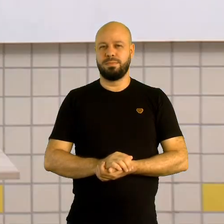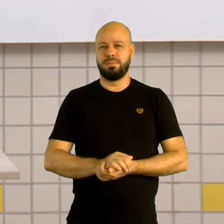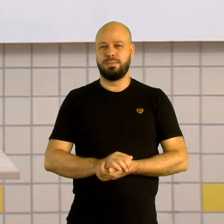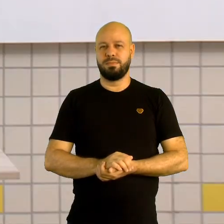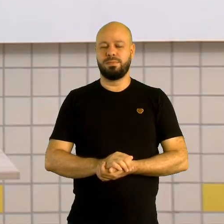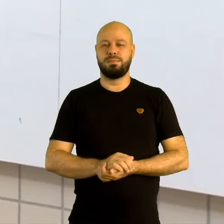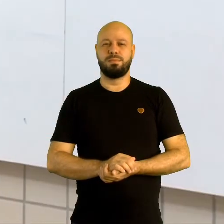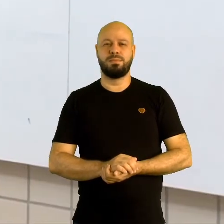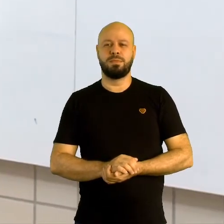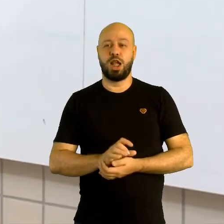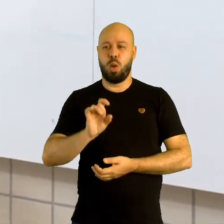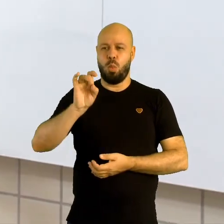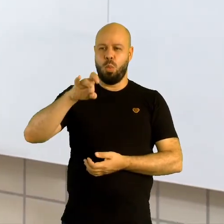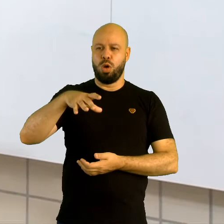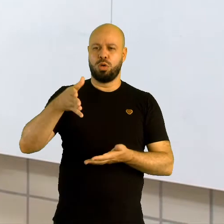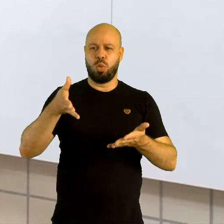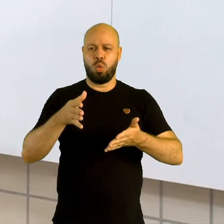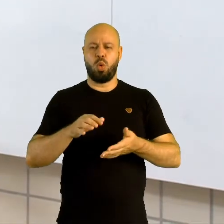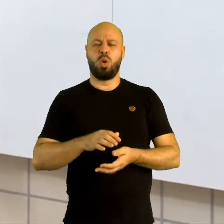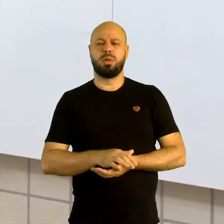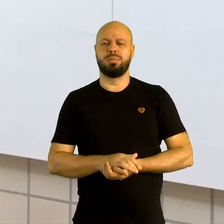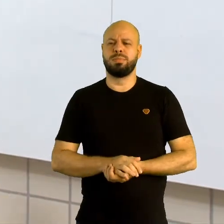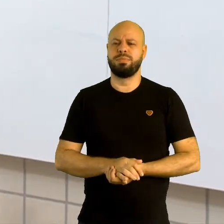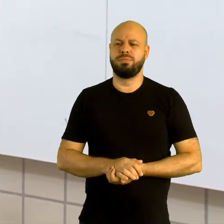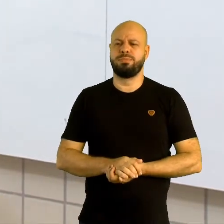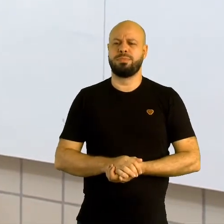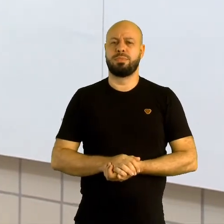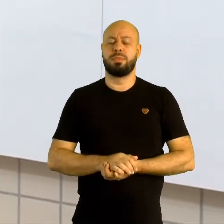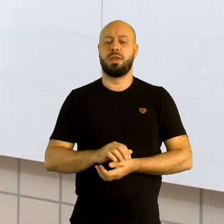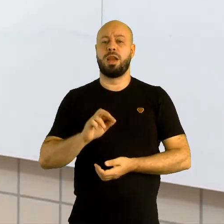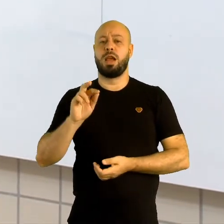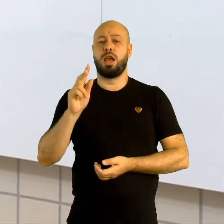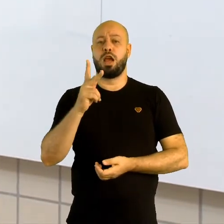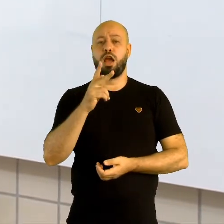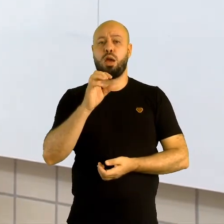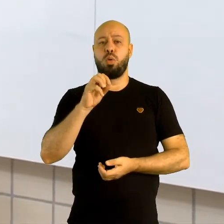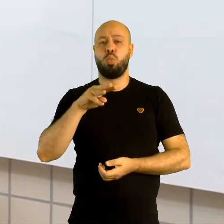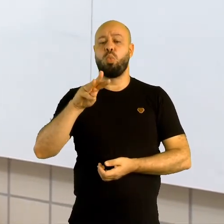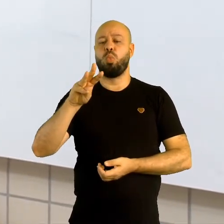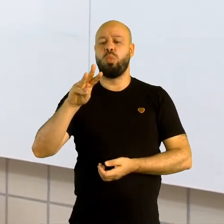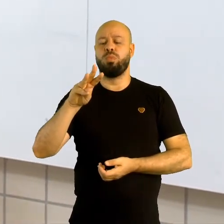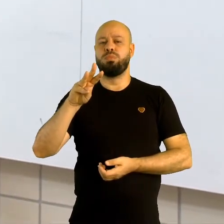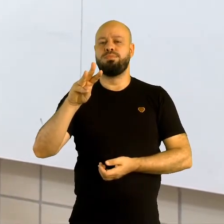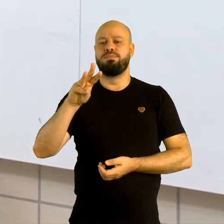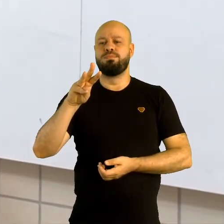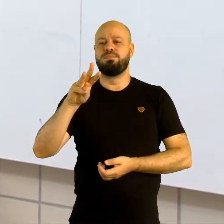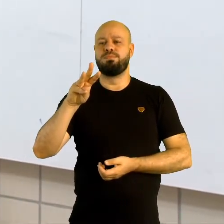E por último, the last, how. How, eu